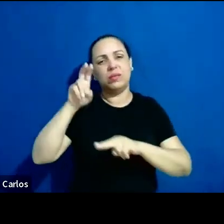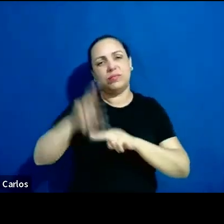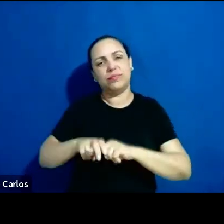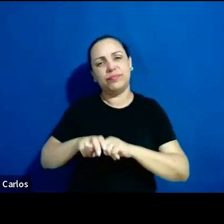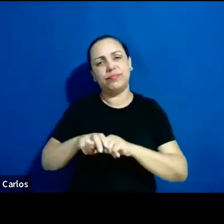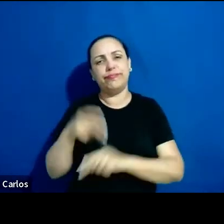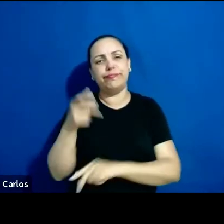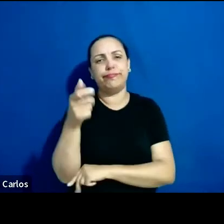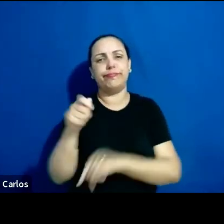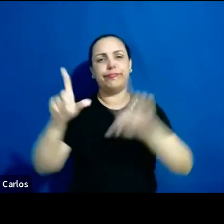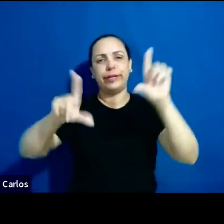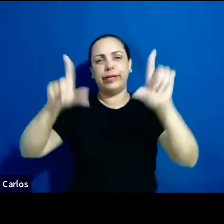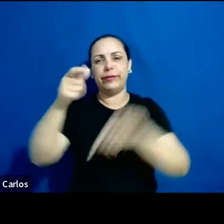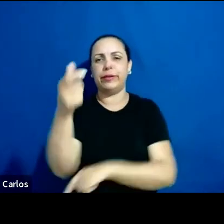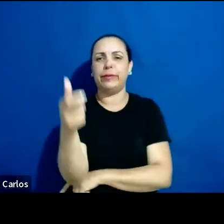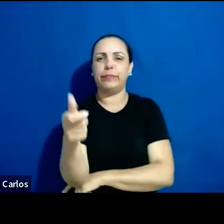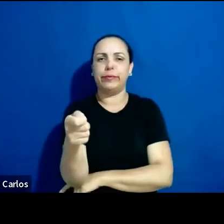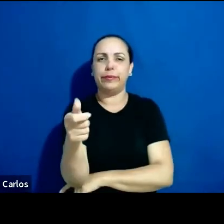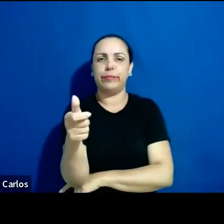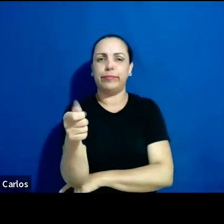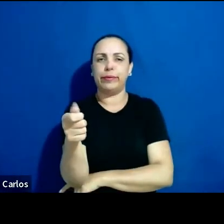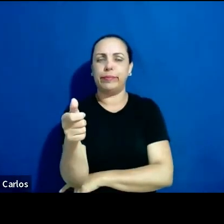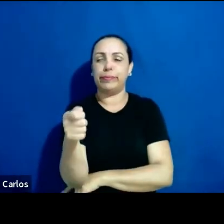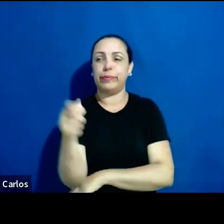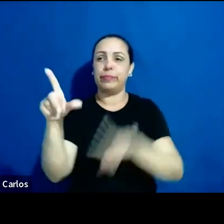E que fazem uso de,